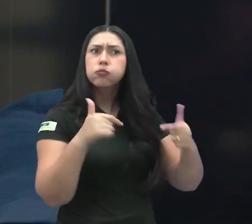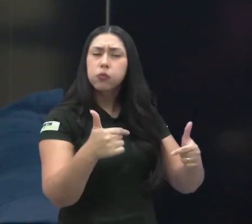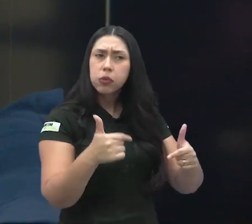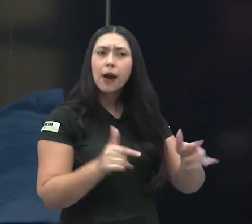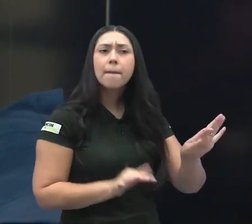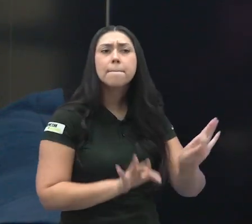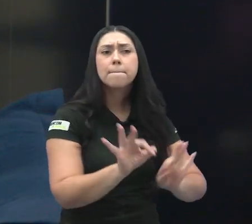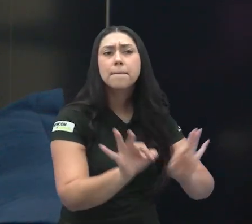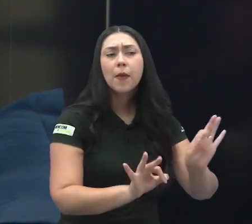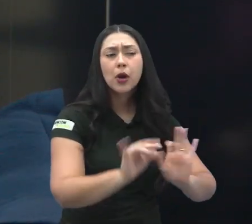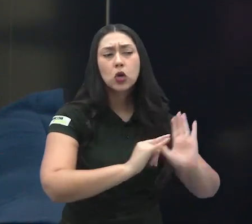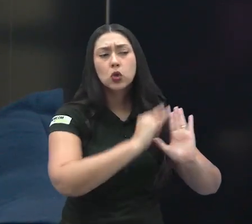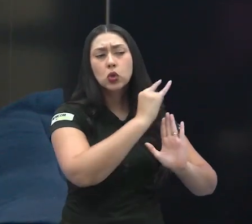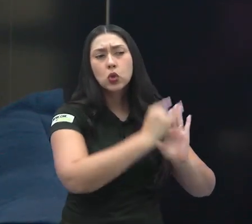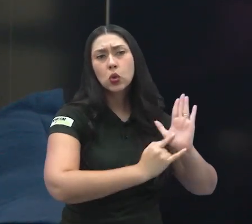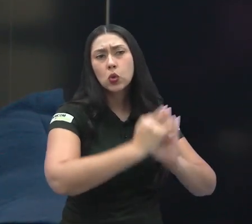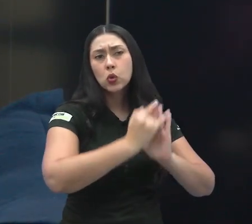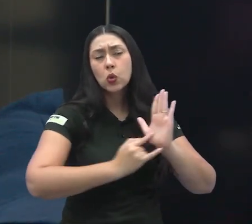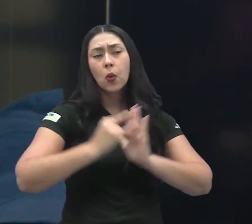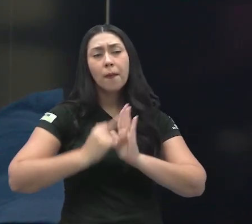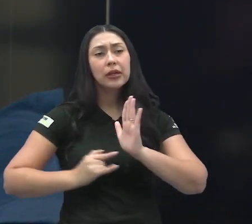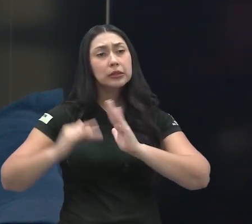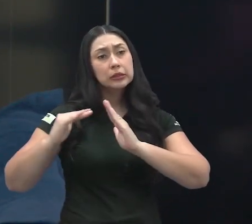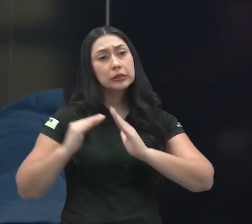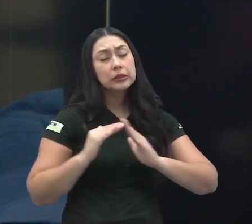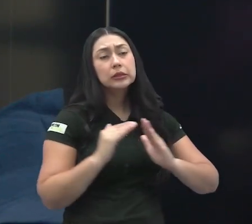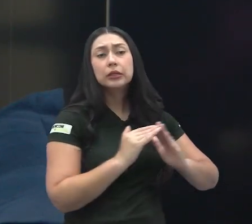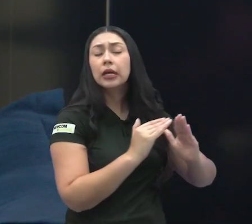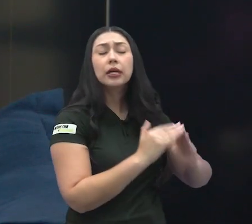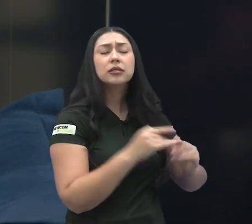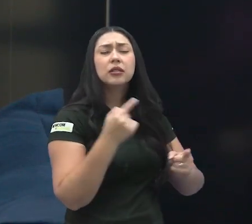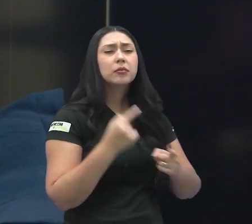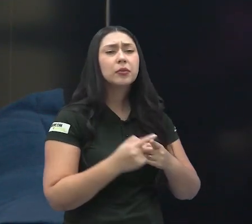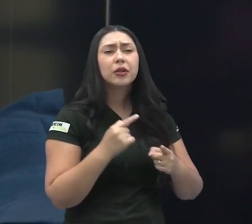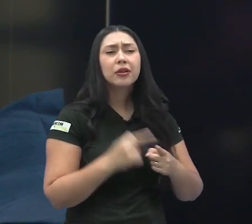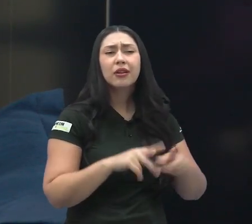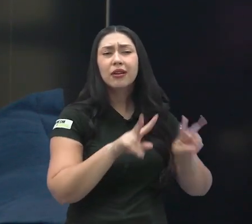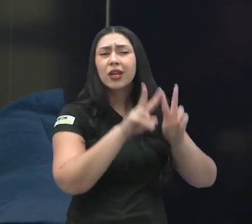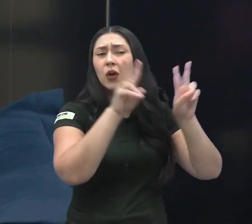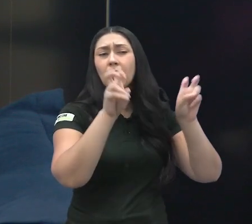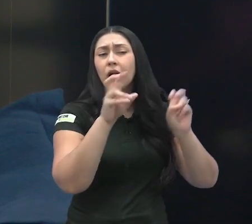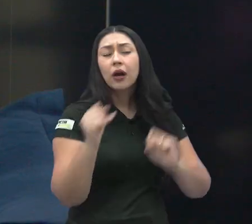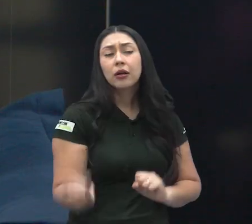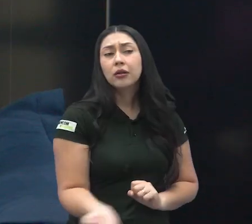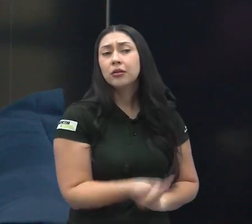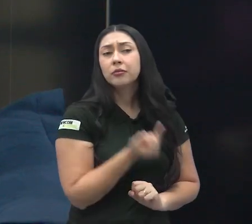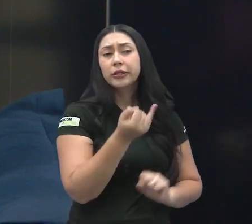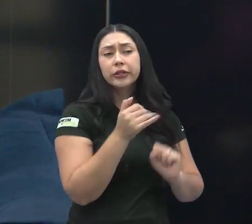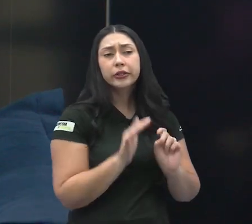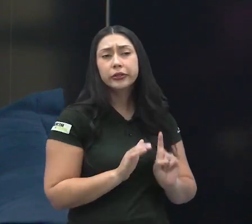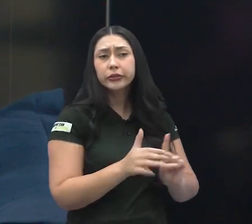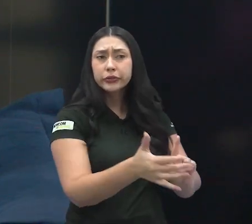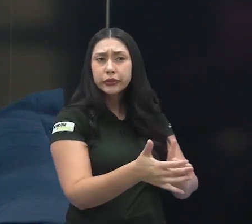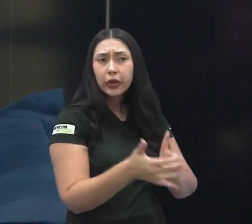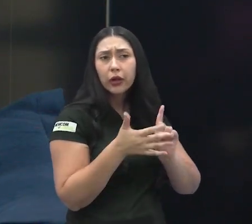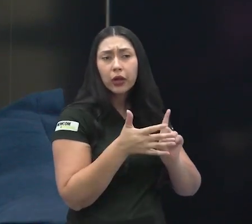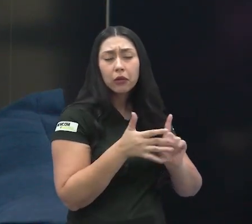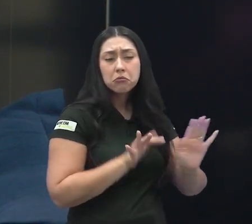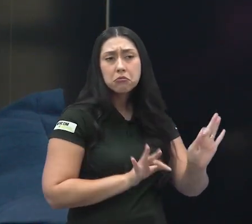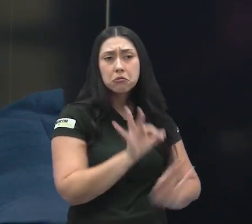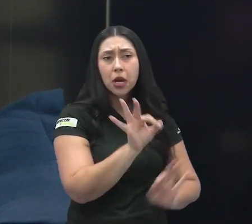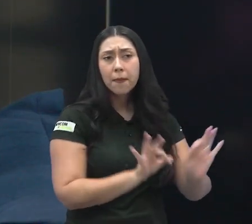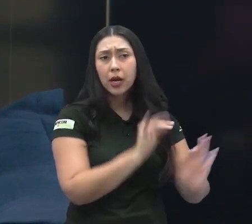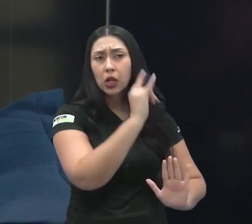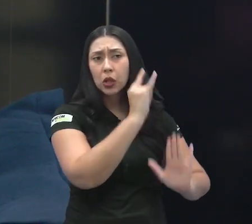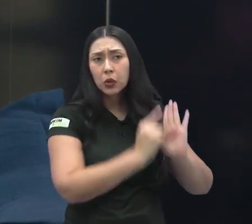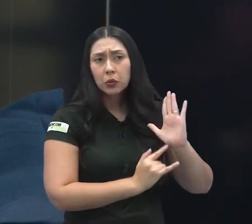envolvendo regularização fundiária também. Qual que é a importância desse tema, de acolher as famílias, de promover esse processo